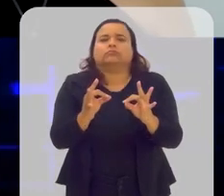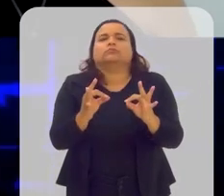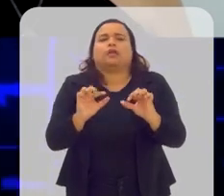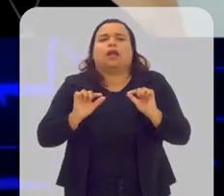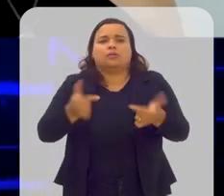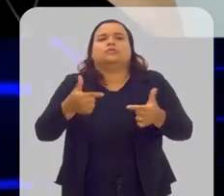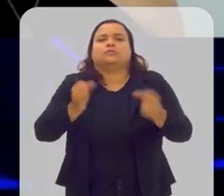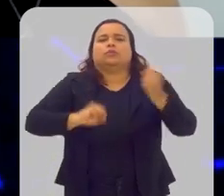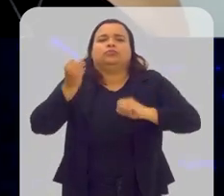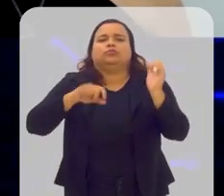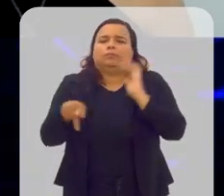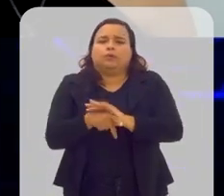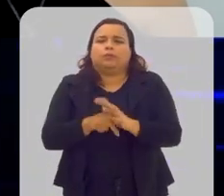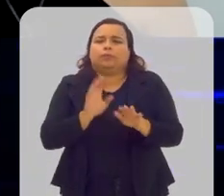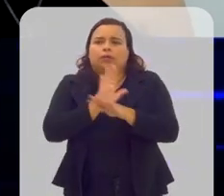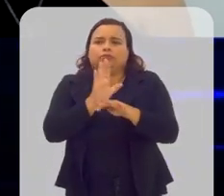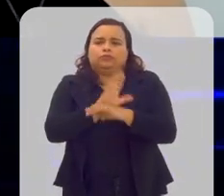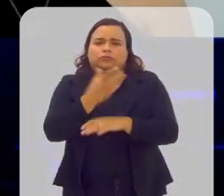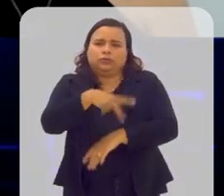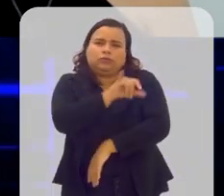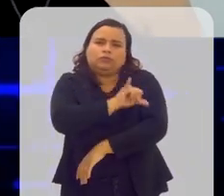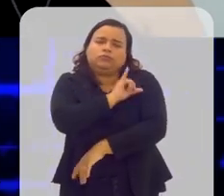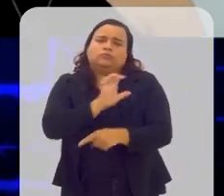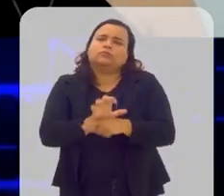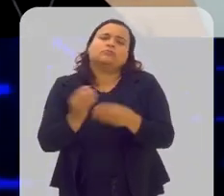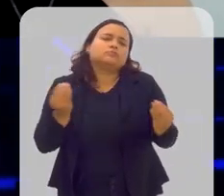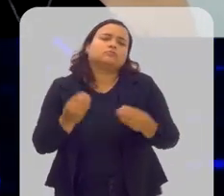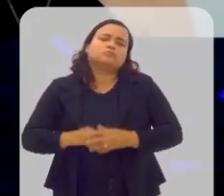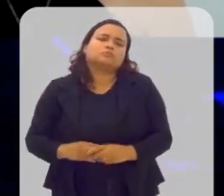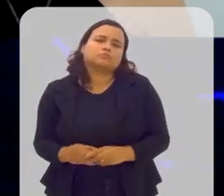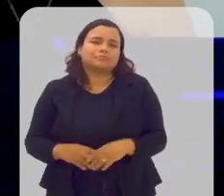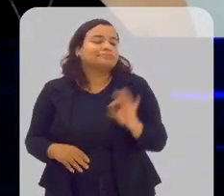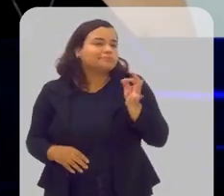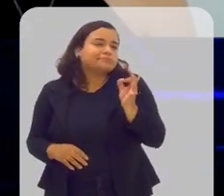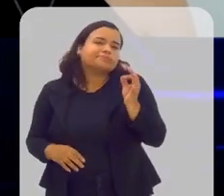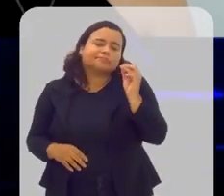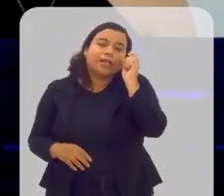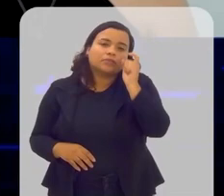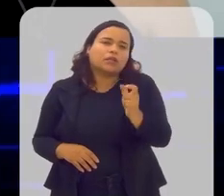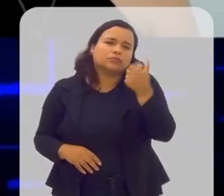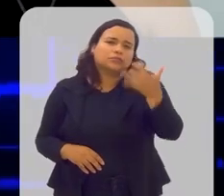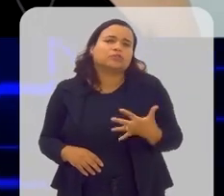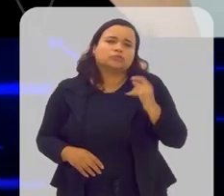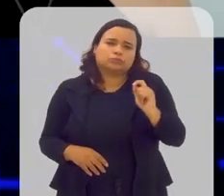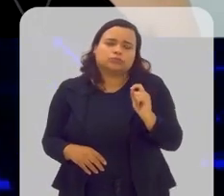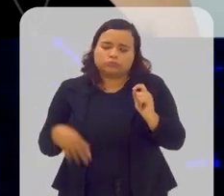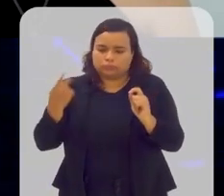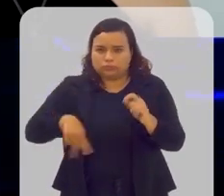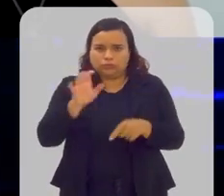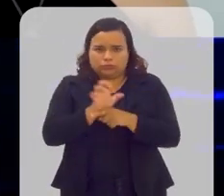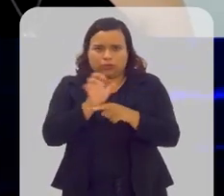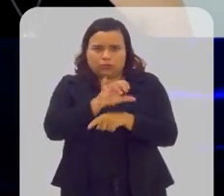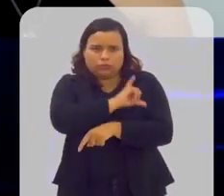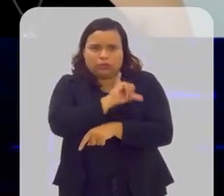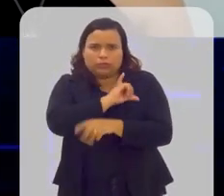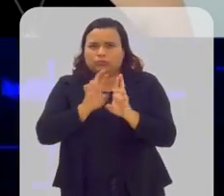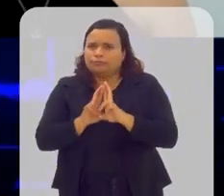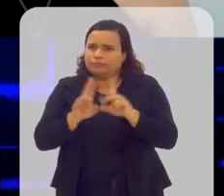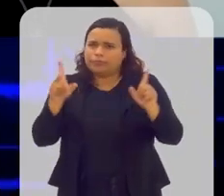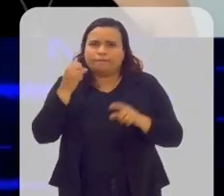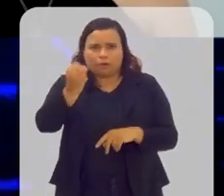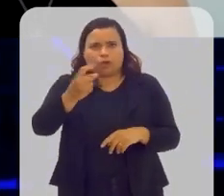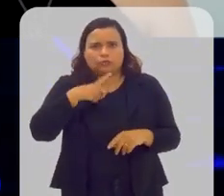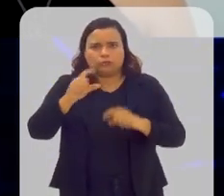principalmente a ação dessa indústria, a contribuição dela para o Estado do Rio de Janeiro? Uma coisa interessante de destacar, assim, o Estado do Rio de Janeiro ele tem